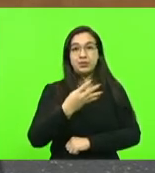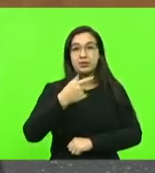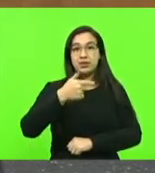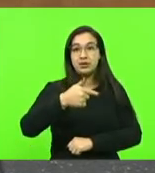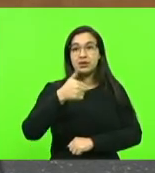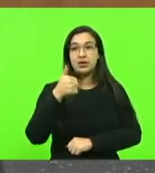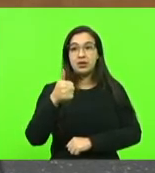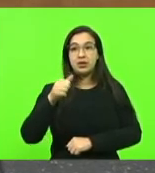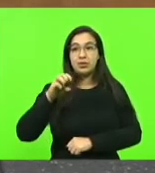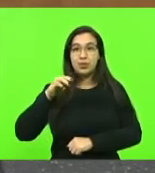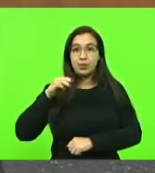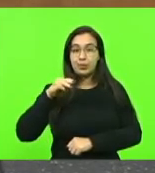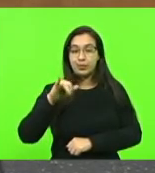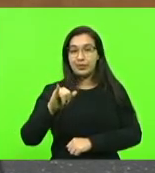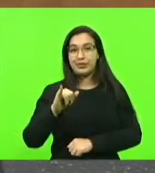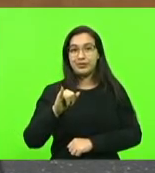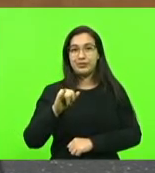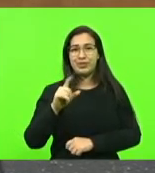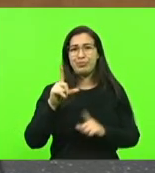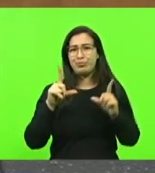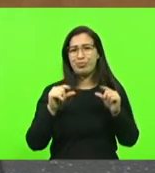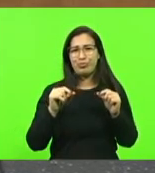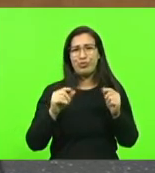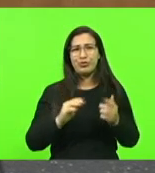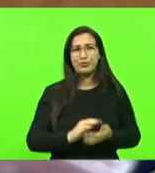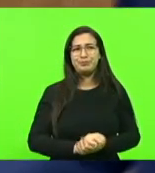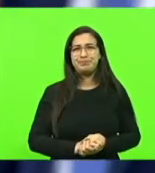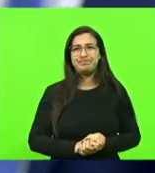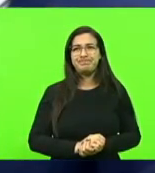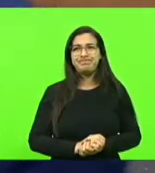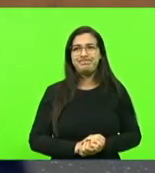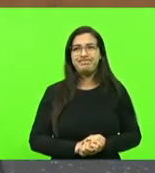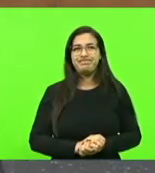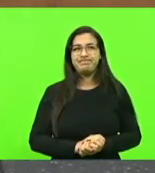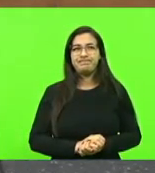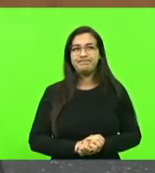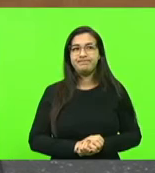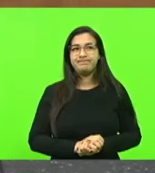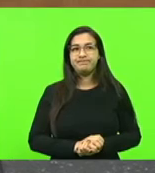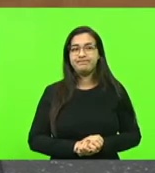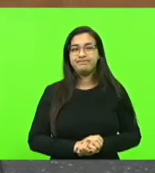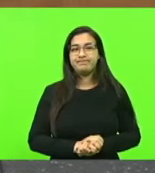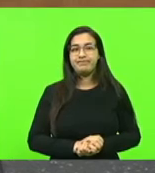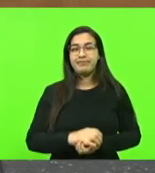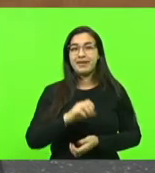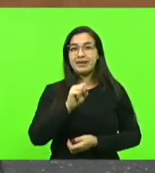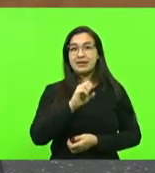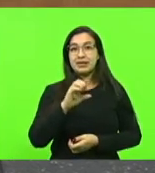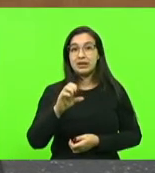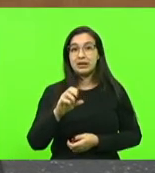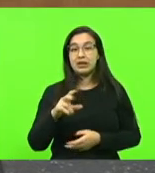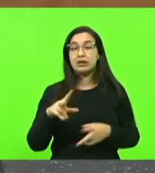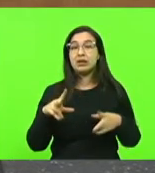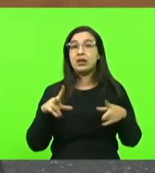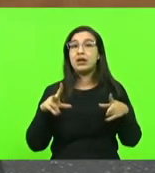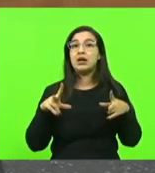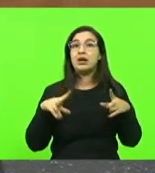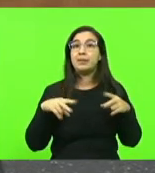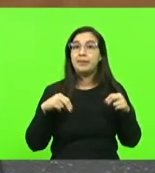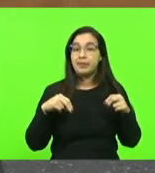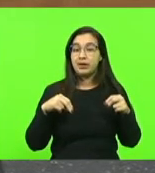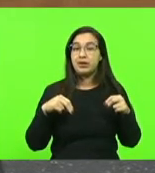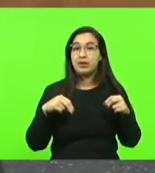isso é migalha, isso é farelo. Santa Catarina merece